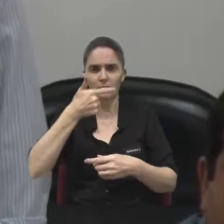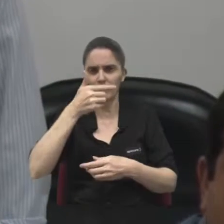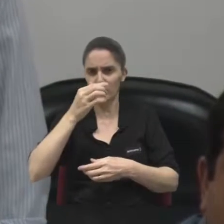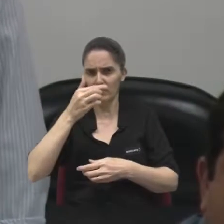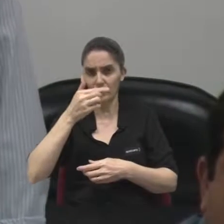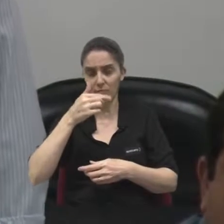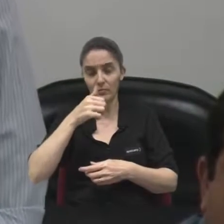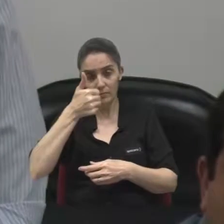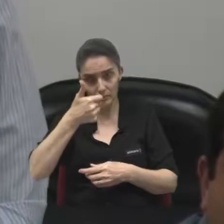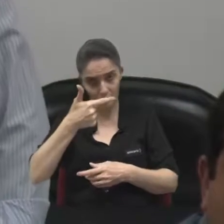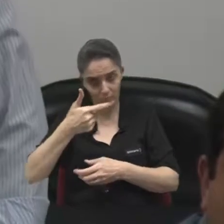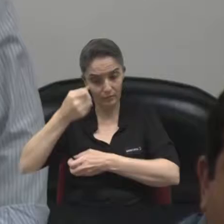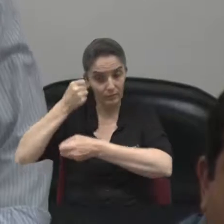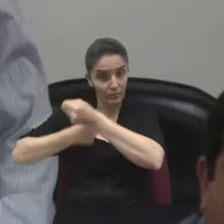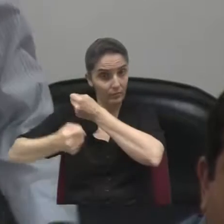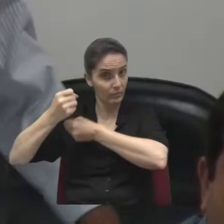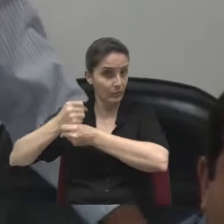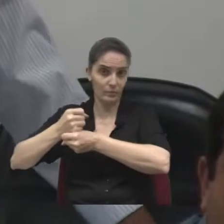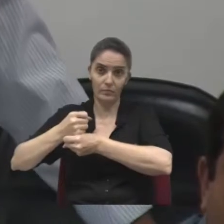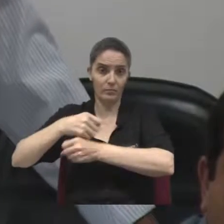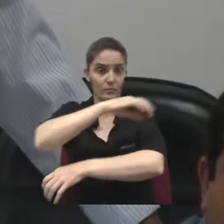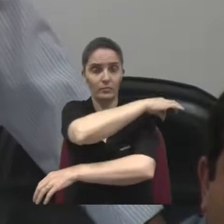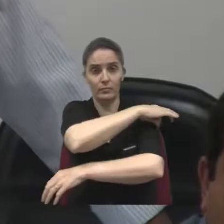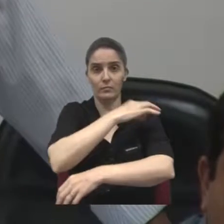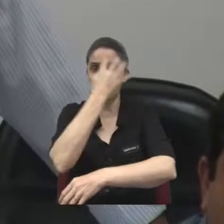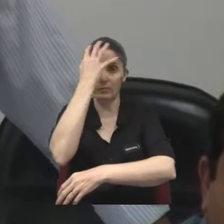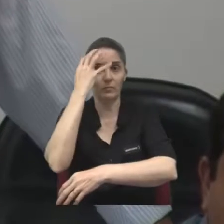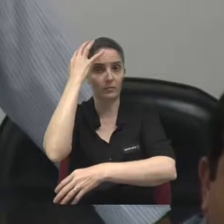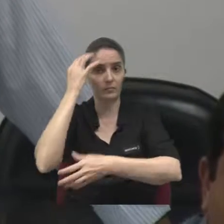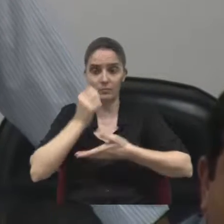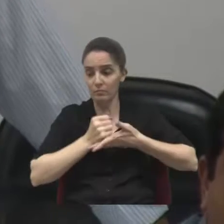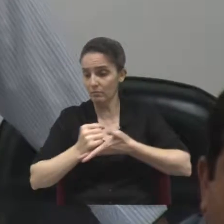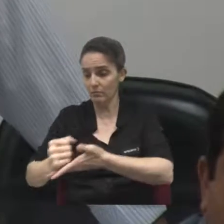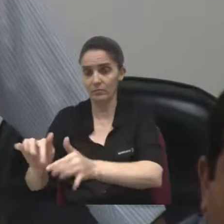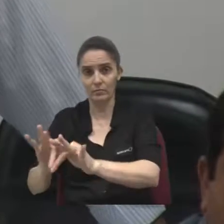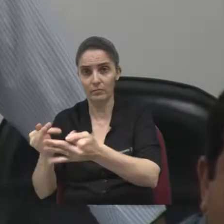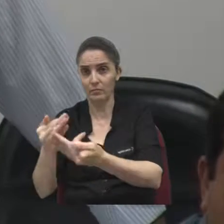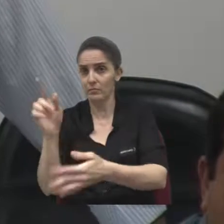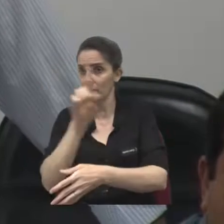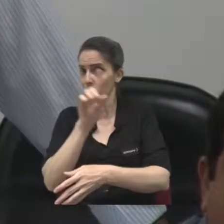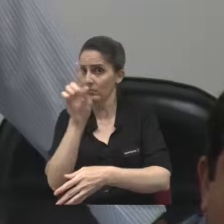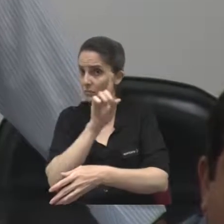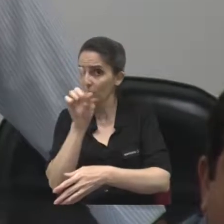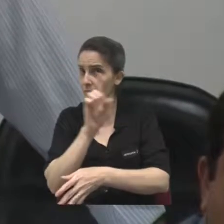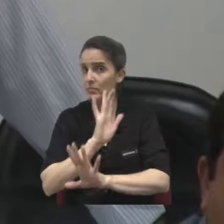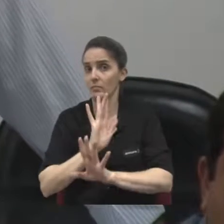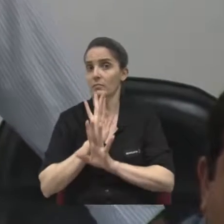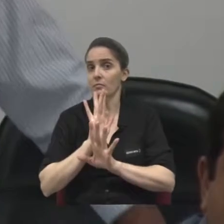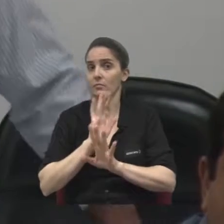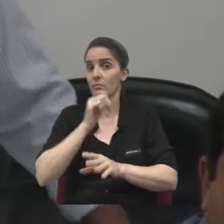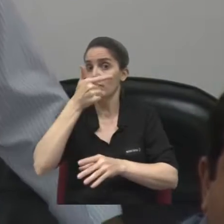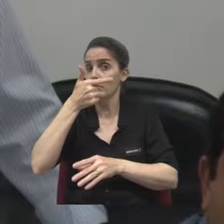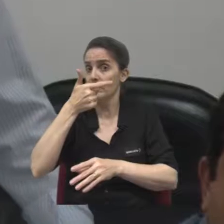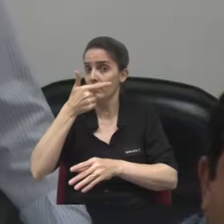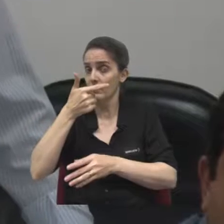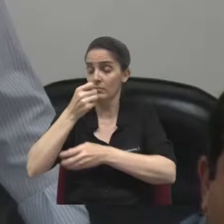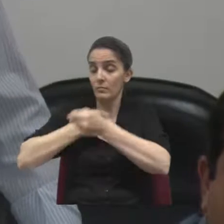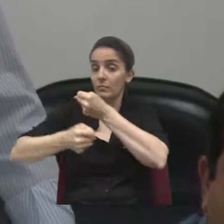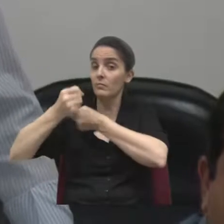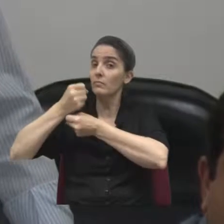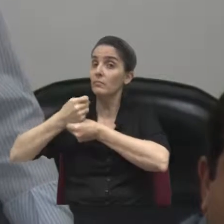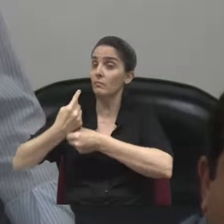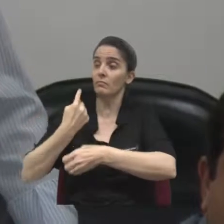100 famílias lá, o Mário não estava no governo. São 12 anos, presidente. São 12 anos. Então está